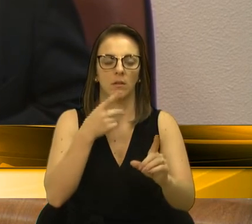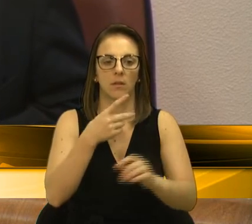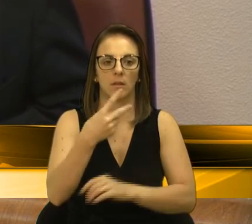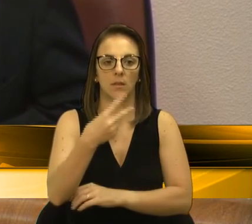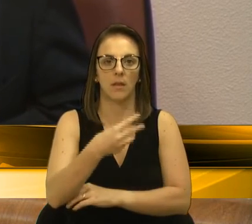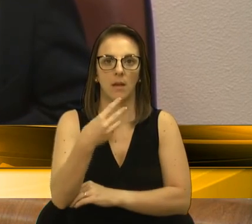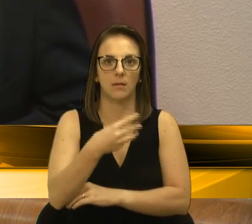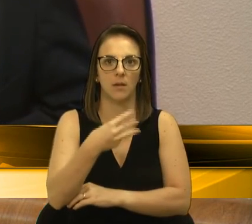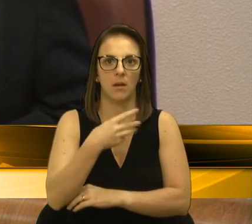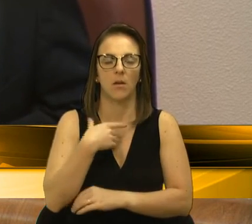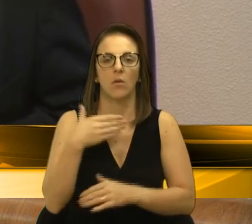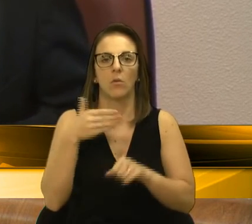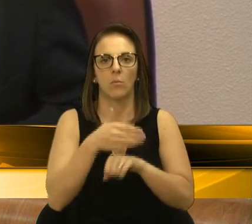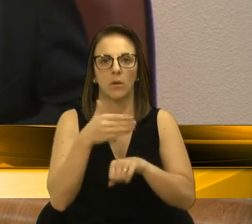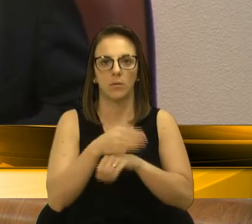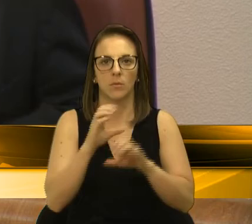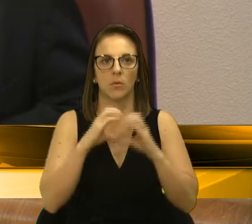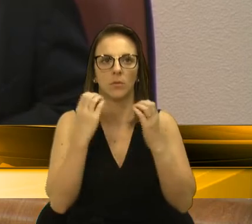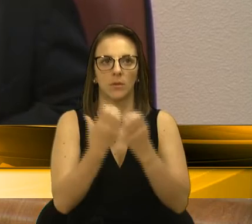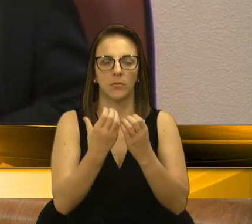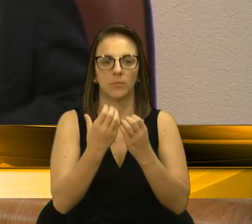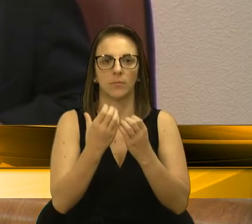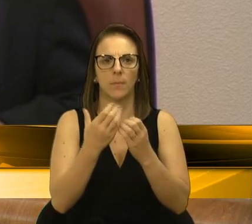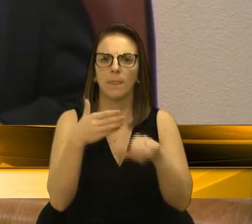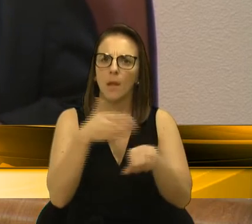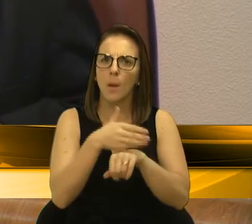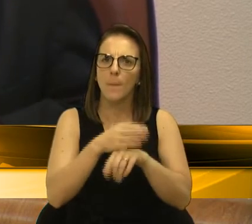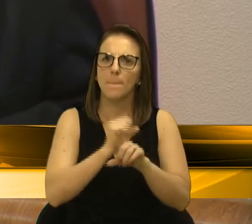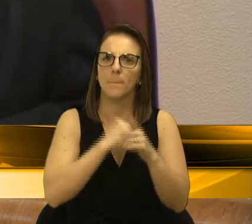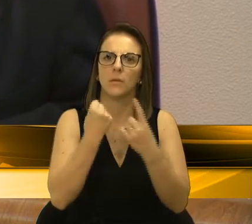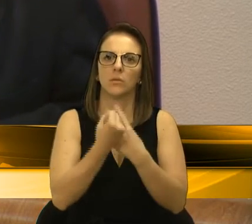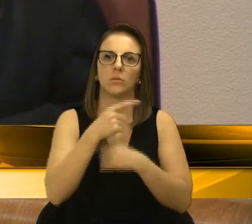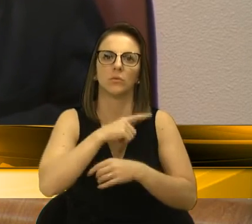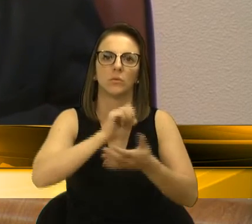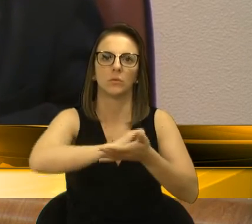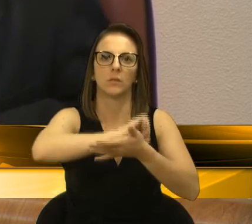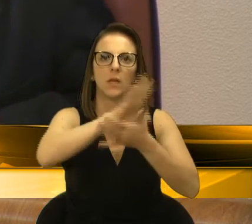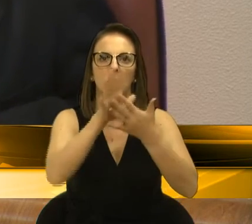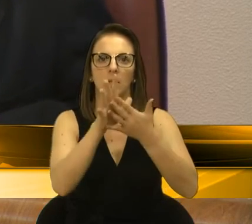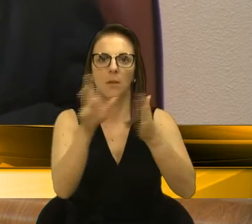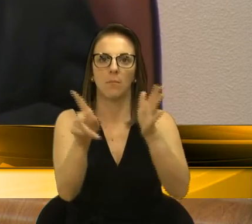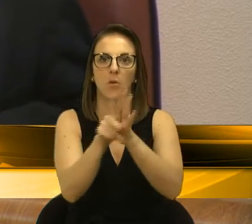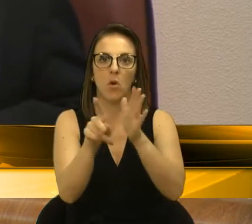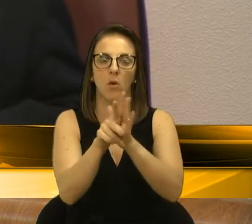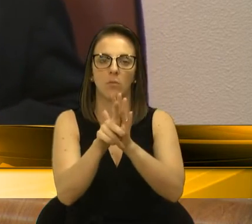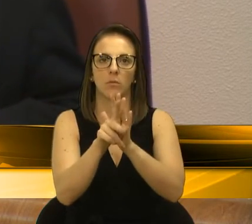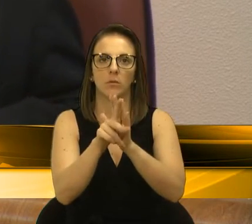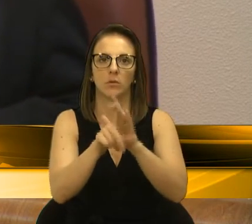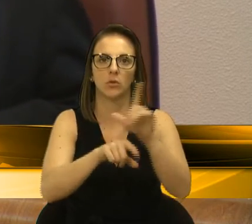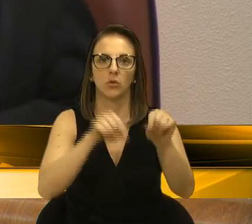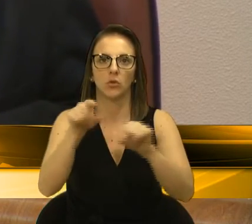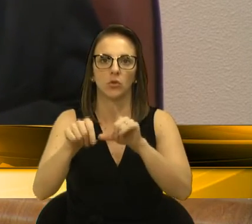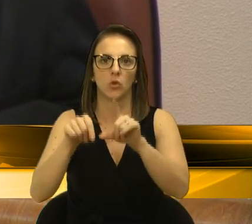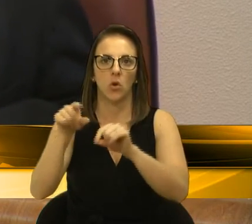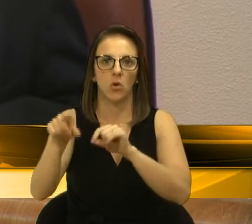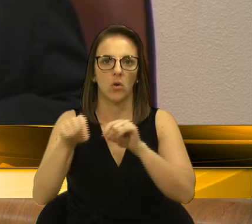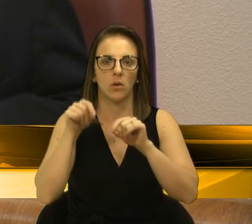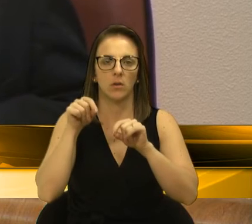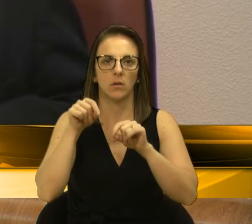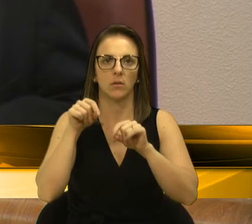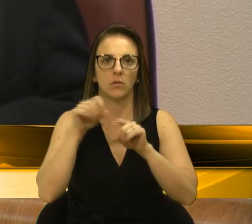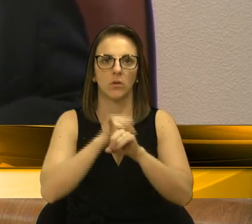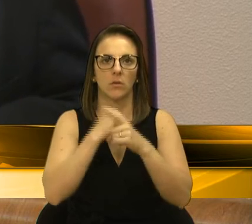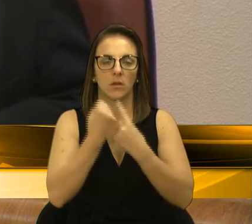participação da comunidade. A participação social caracteriza-se pela eleição da sociedade, abre parênteses, comunidade,